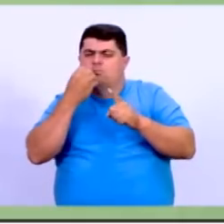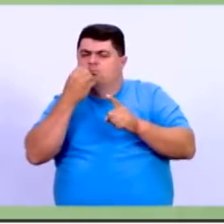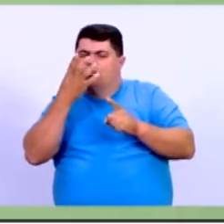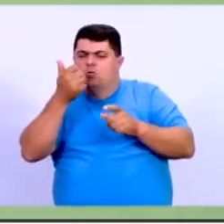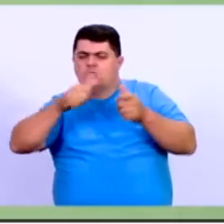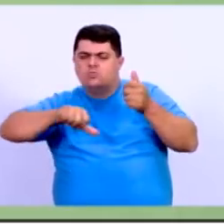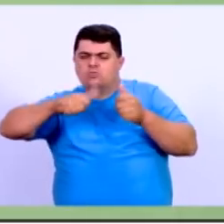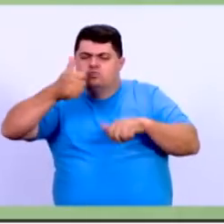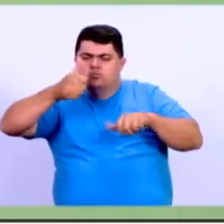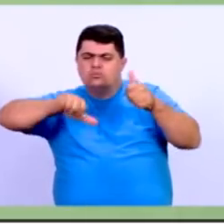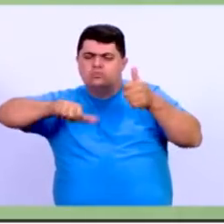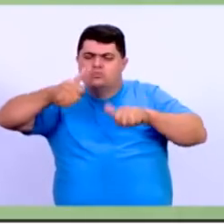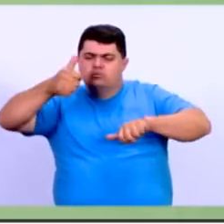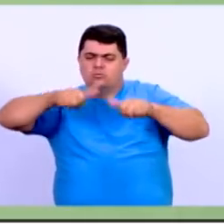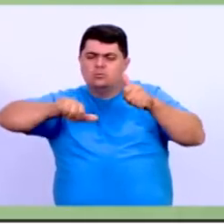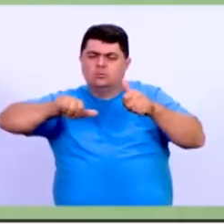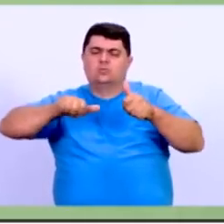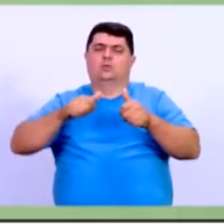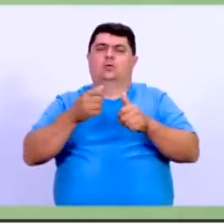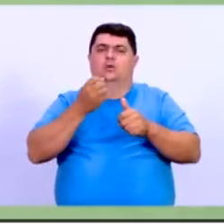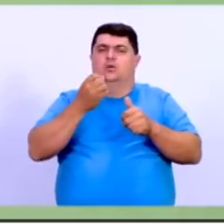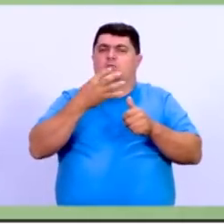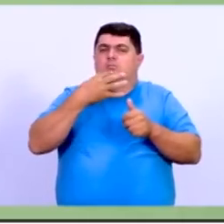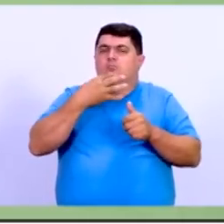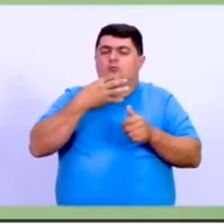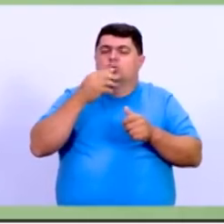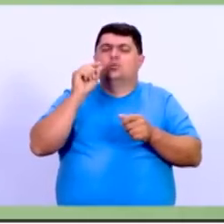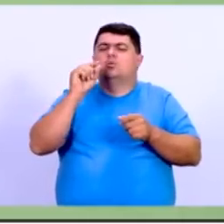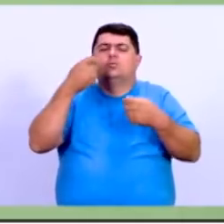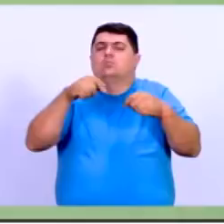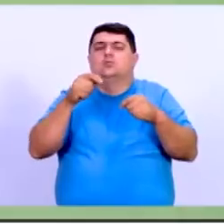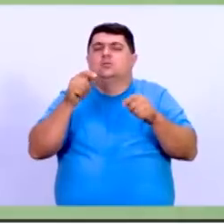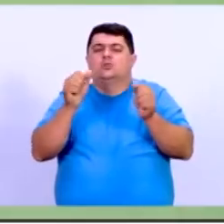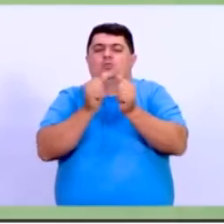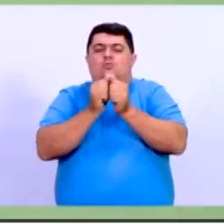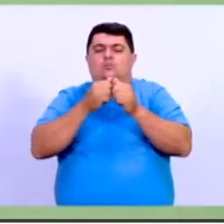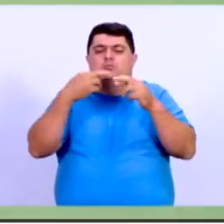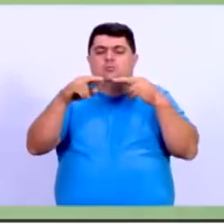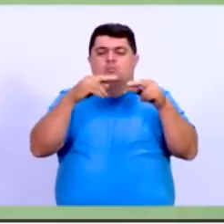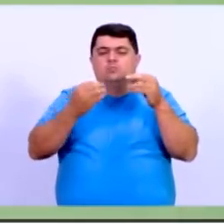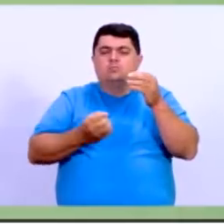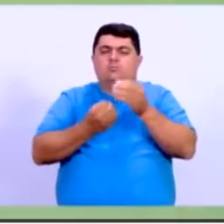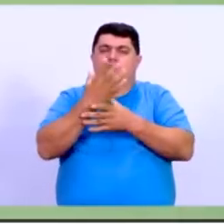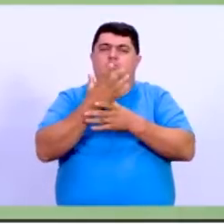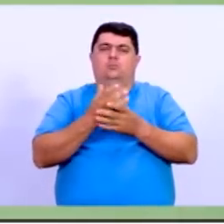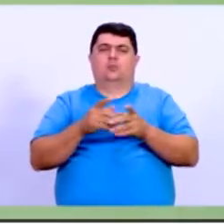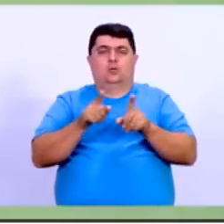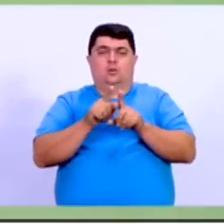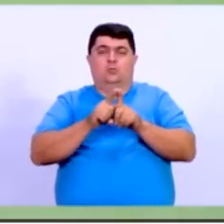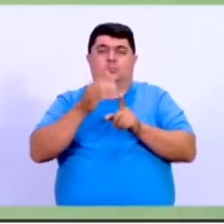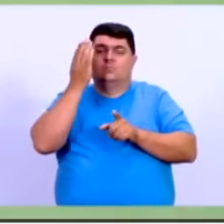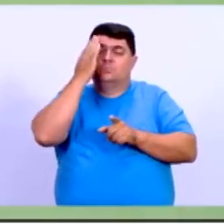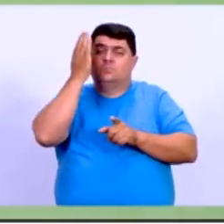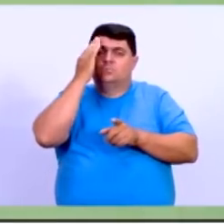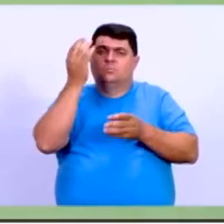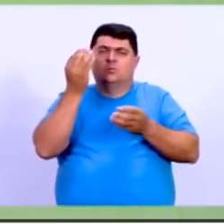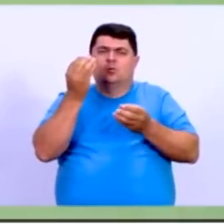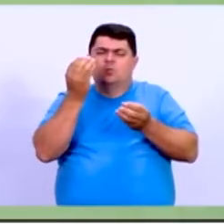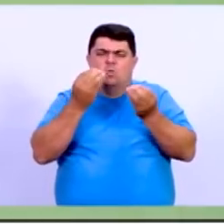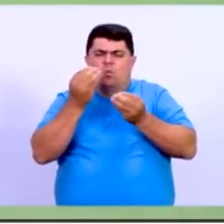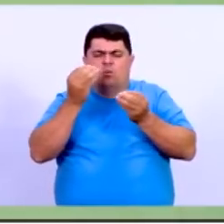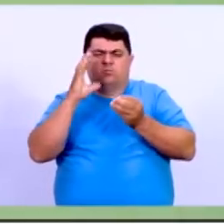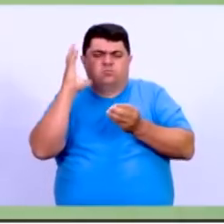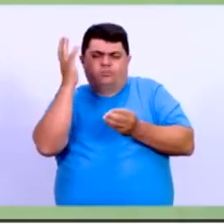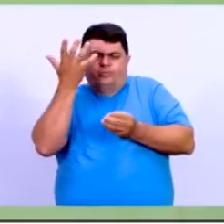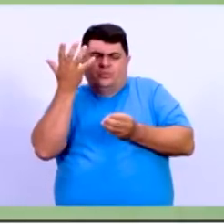de computadores, conhecer os elementos necessários para constituir uma rede, compreender o sentido da transmissão na